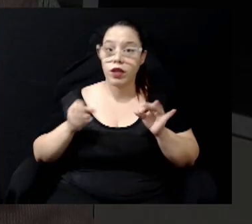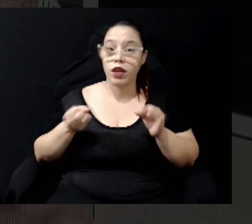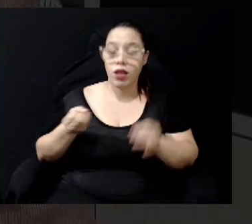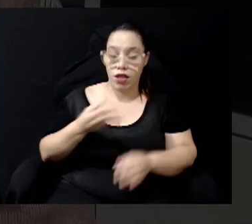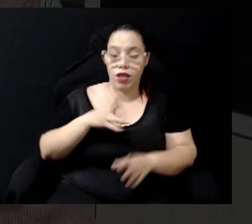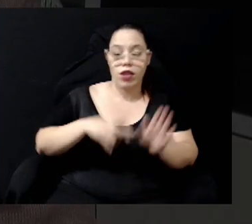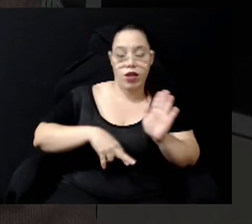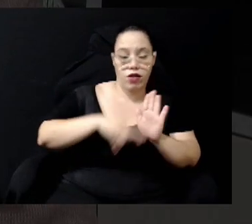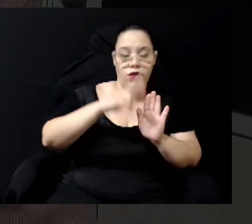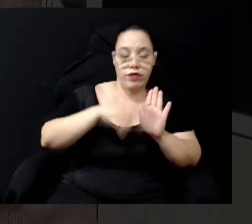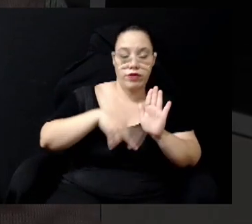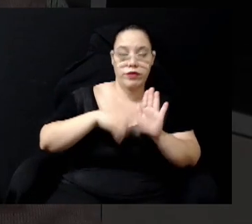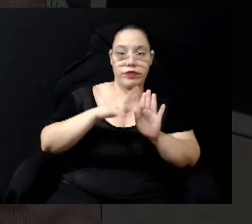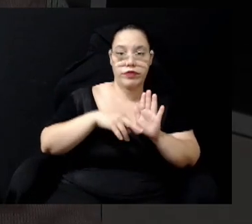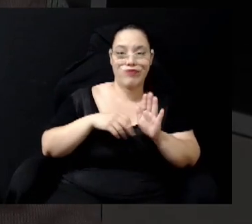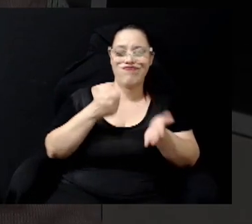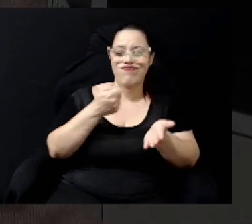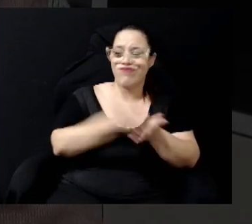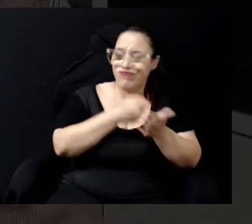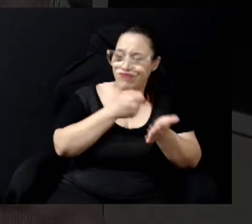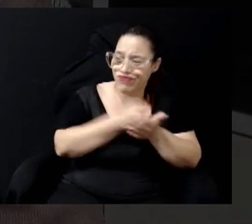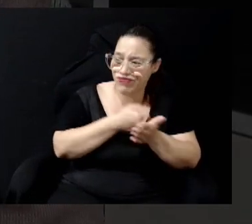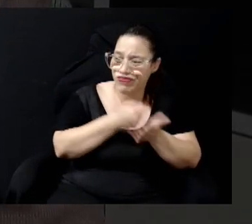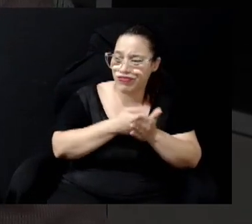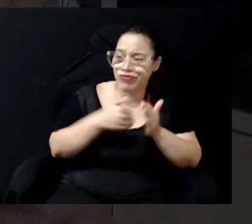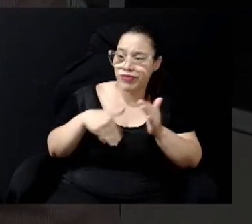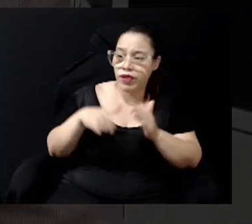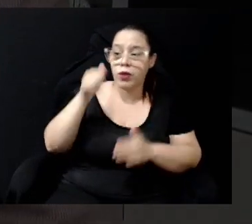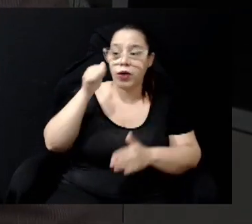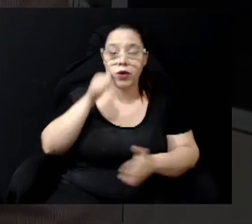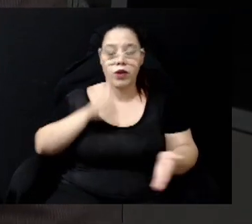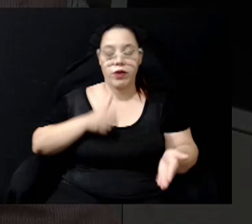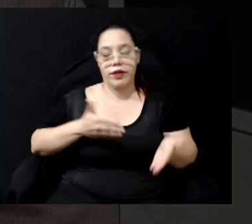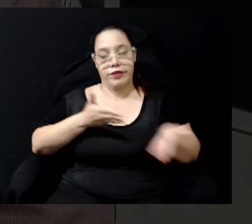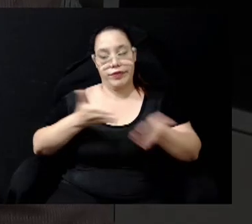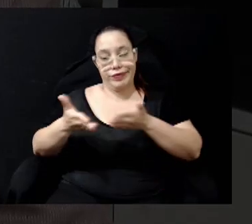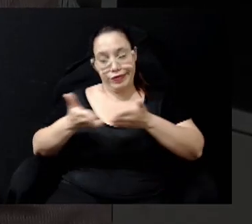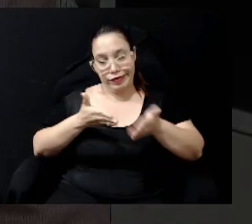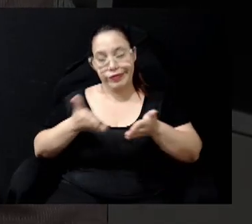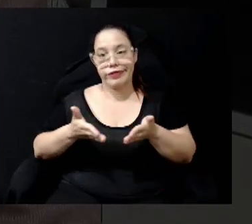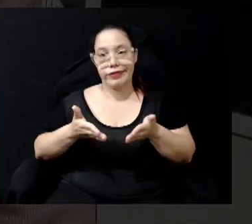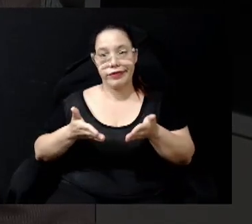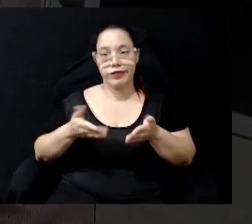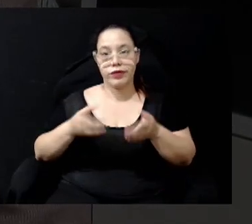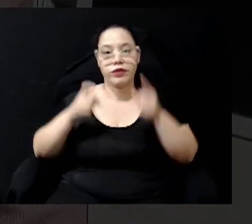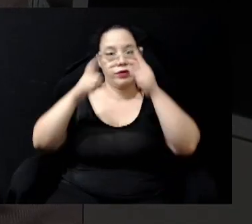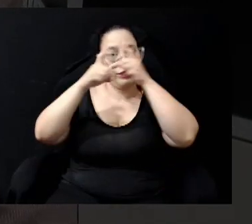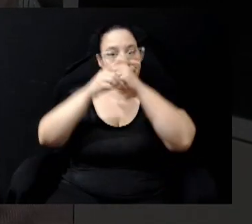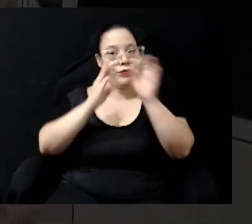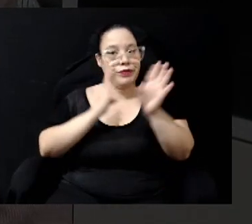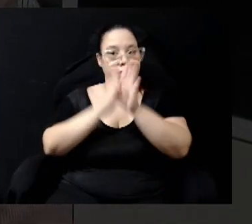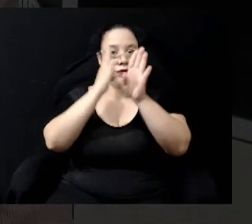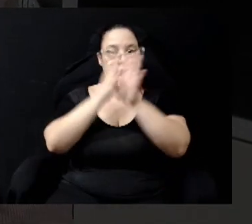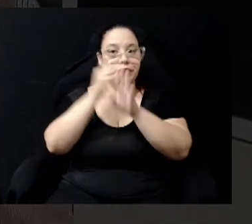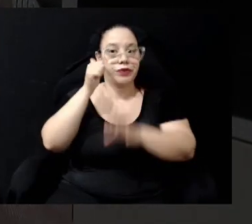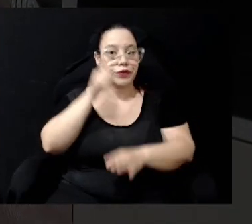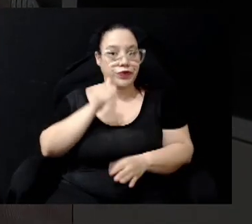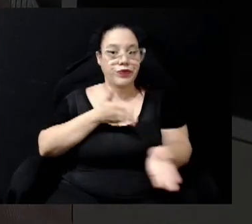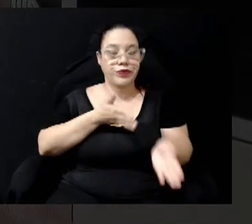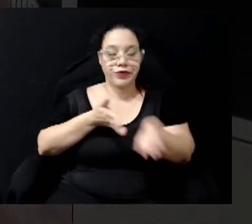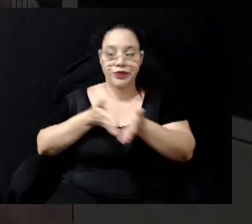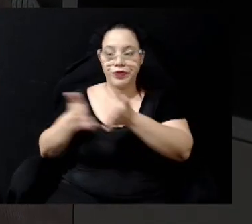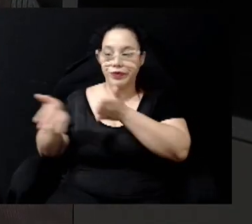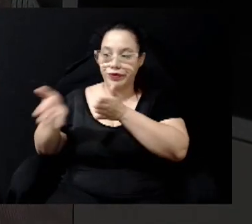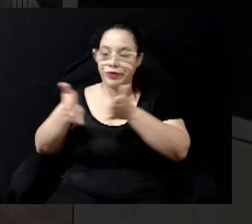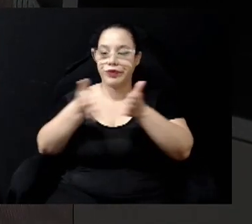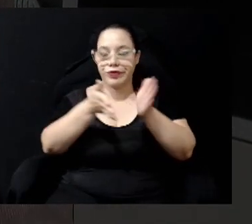das exigências por ter mais mulheres participando. Tem sido mais difícil encontrar mulheres para participar. Como a